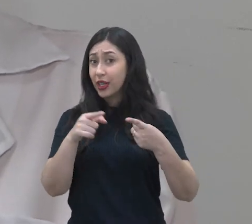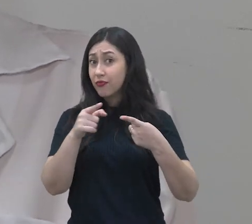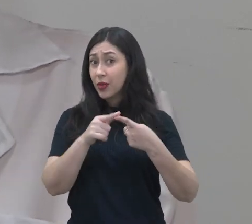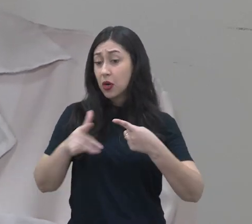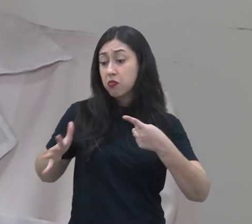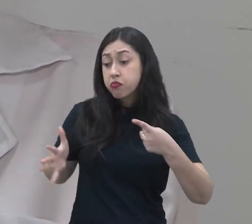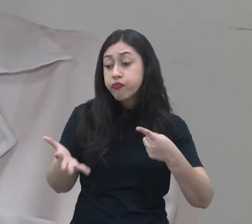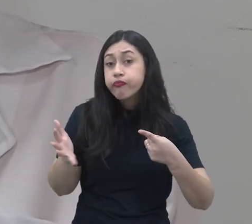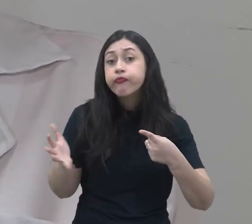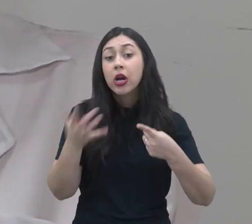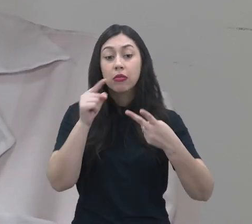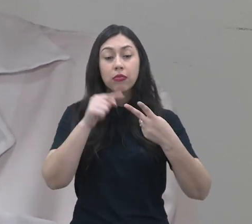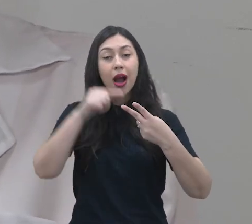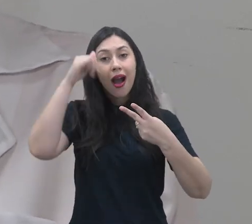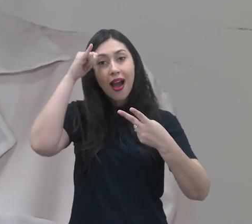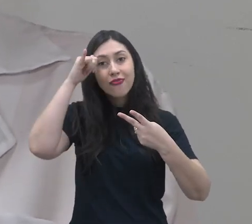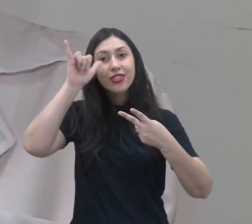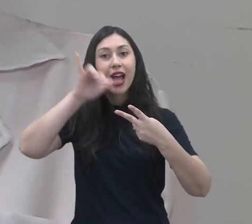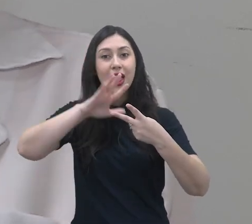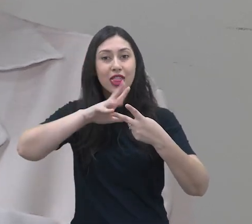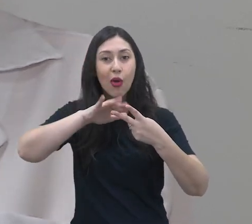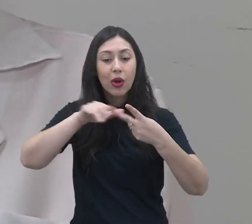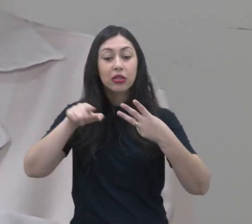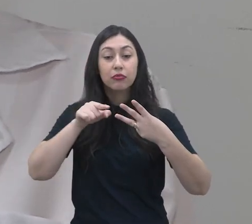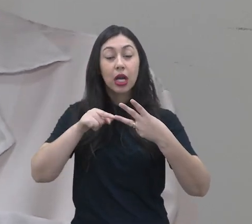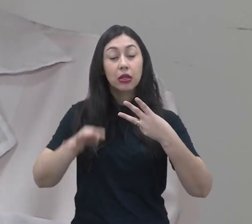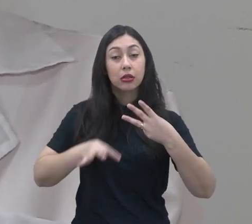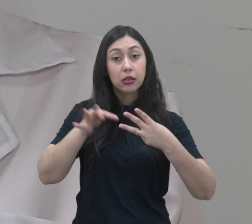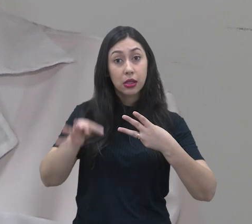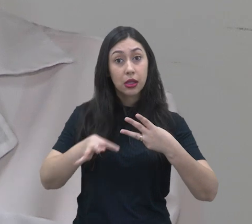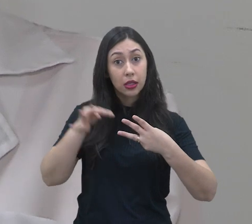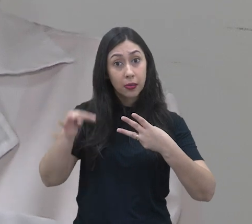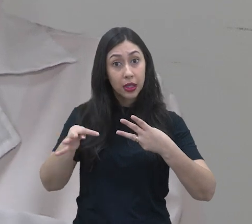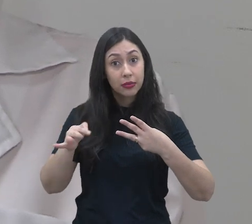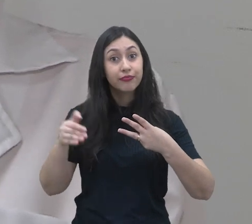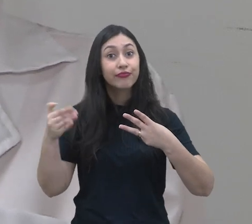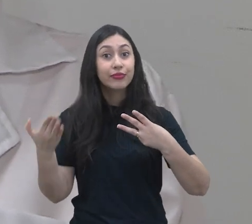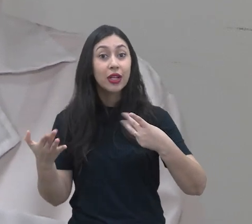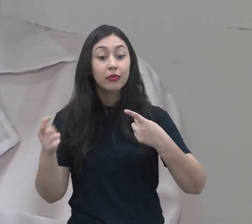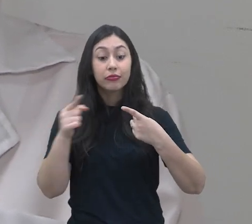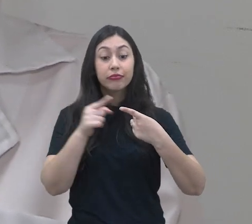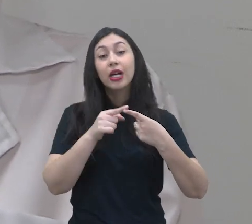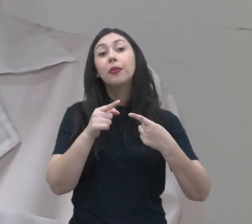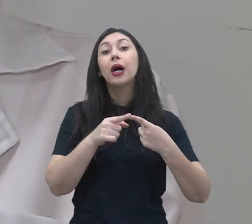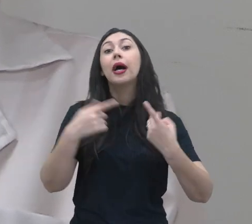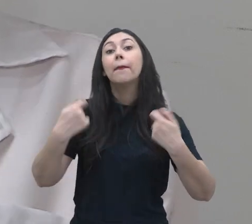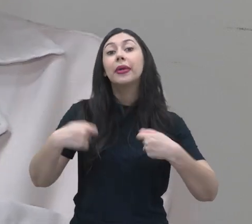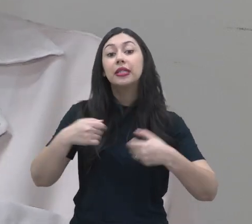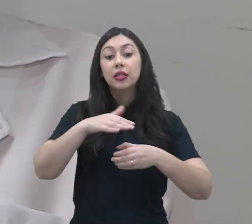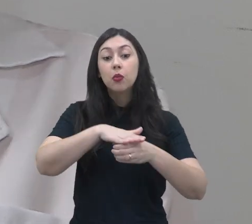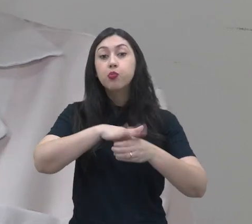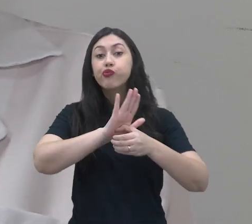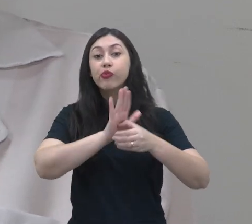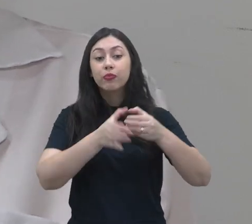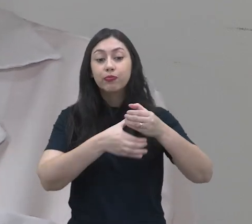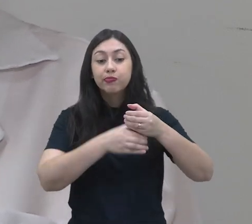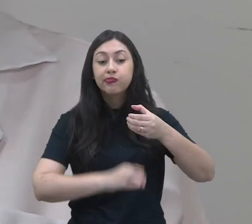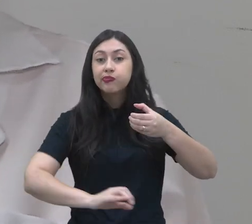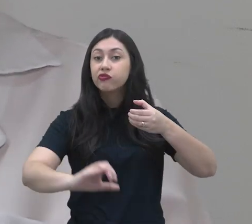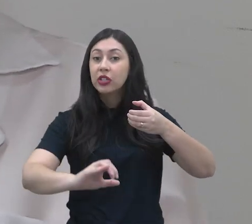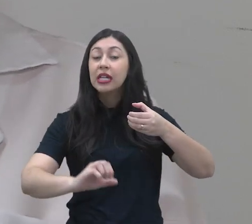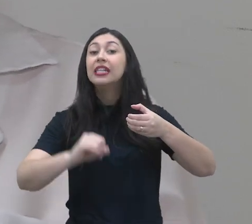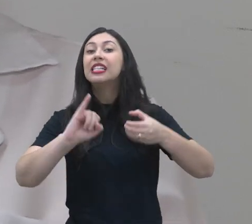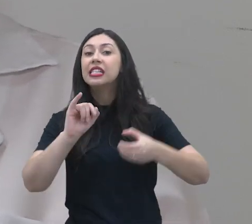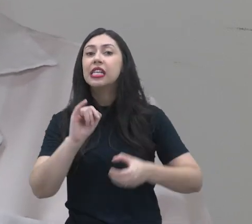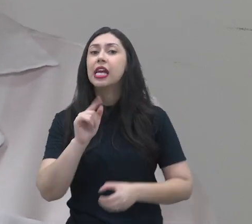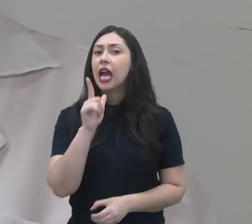fundamentais: promoção da saúde, prevenção e tratamento e reabilitação. Então, na promoção, a gente tem o quê? Saneamento básico. Quando você